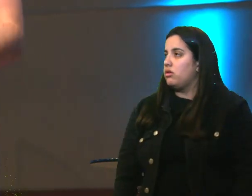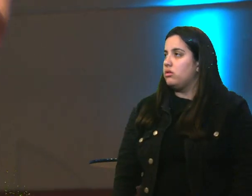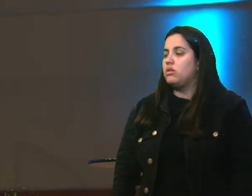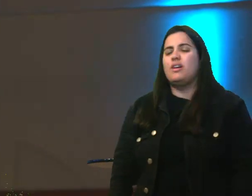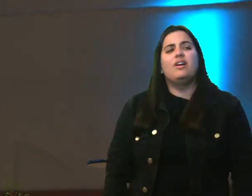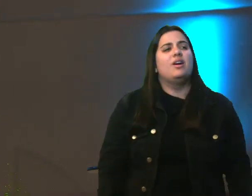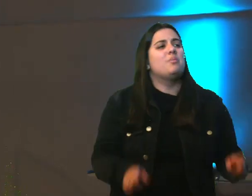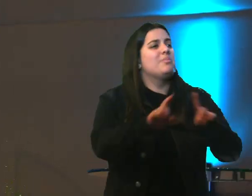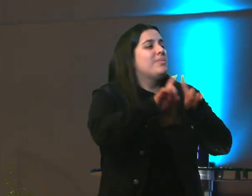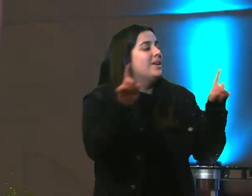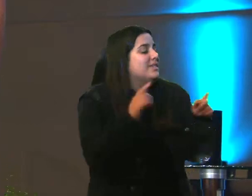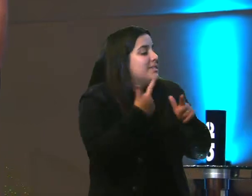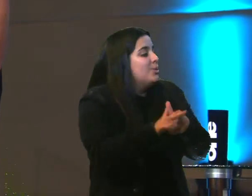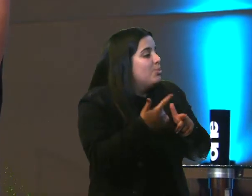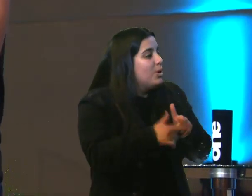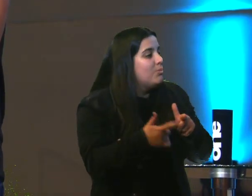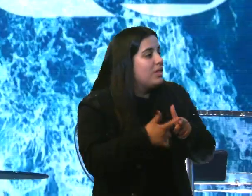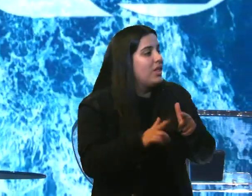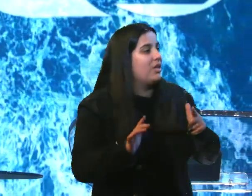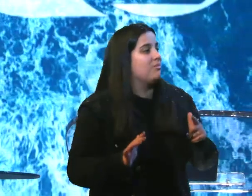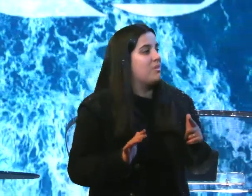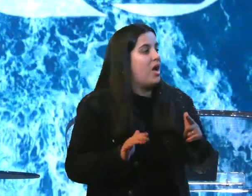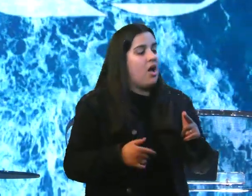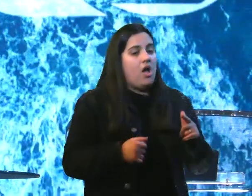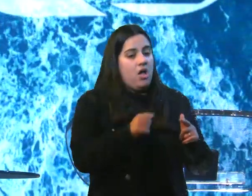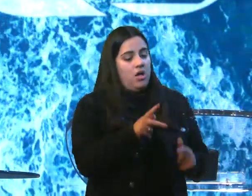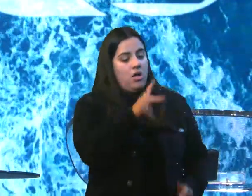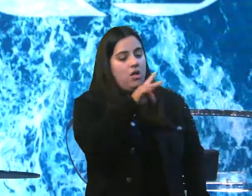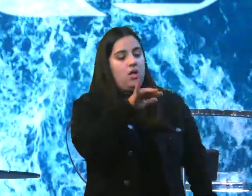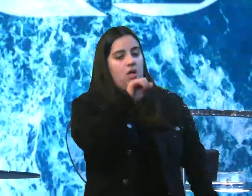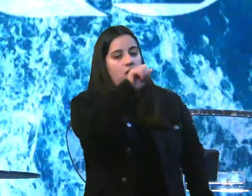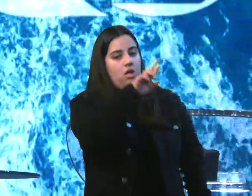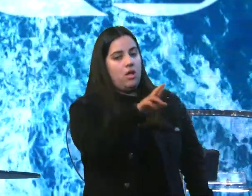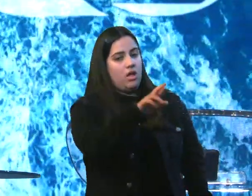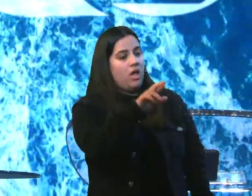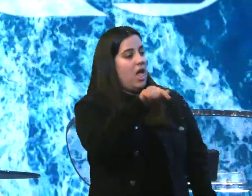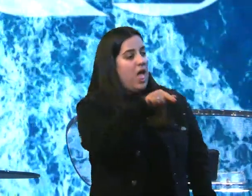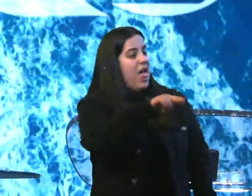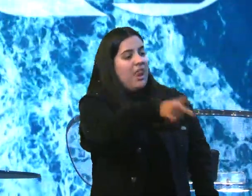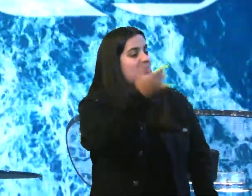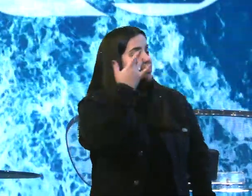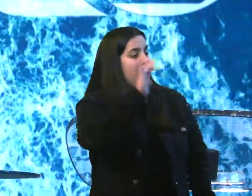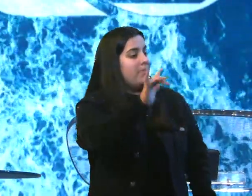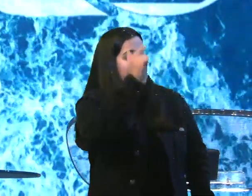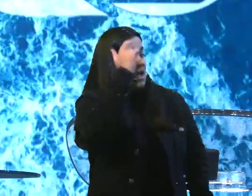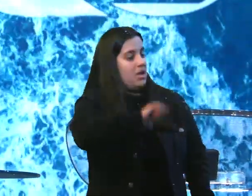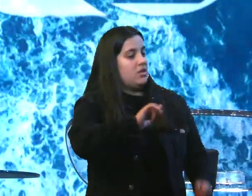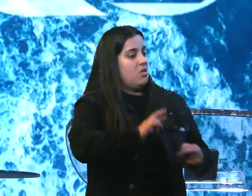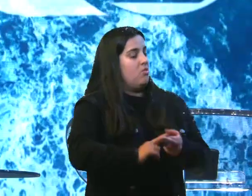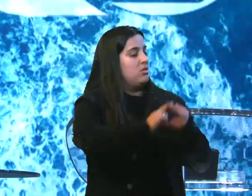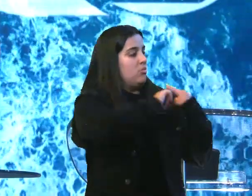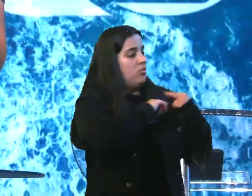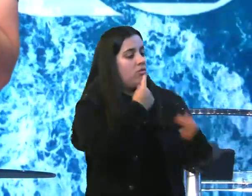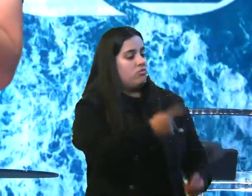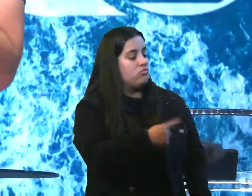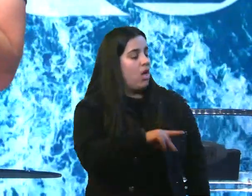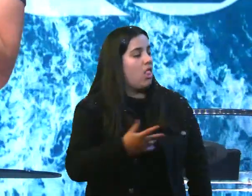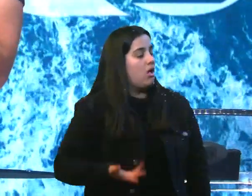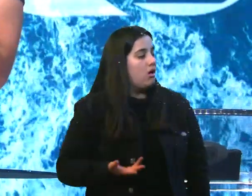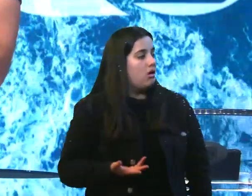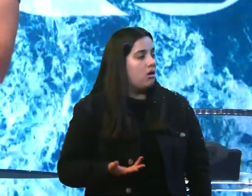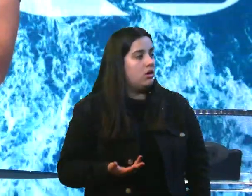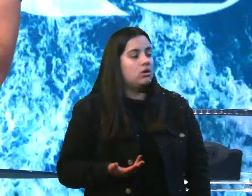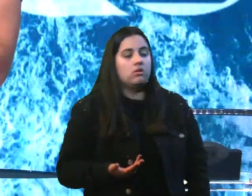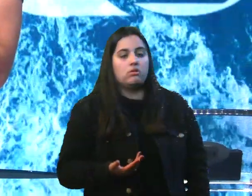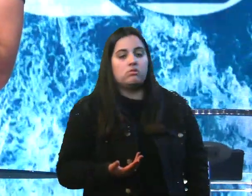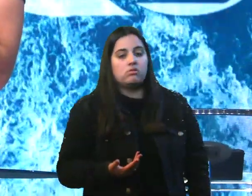Eu falei, mas tem um problema. A Kiara não sabia que eu era o dono